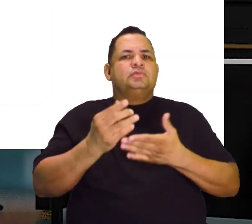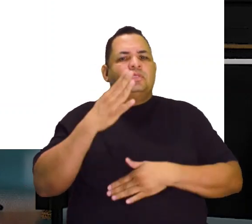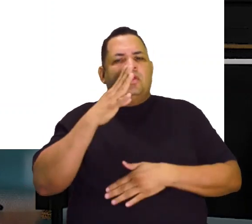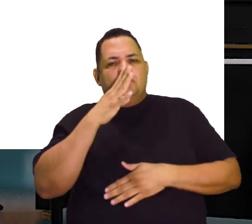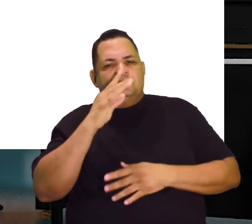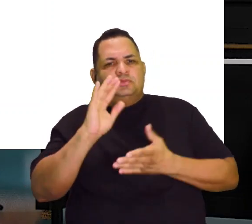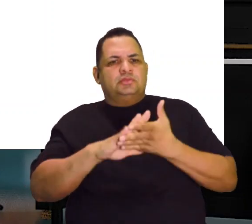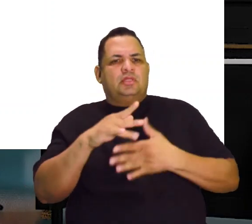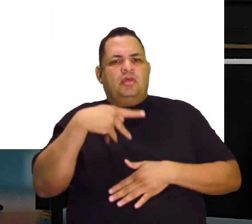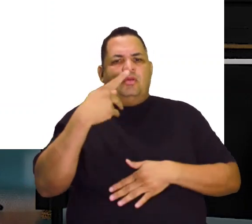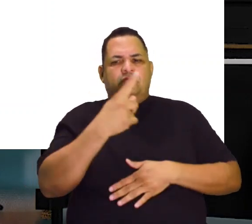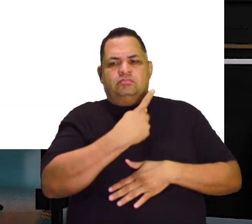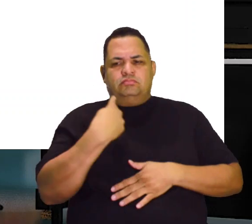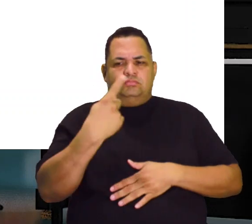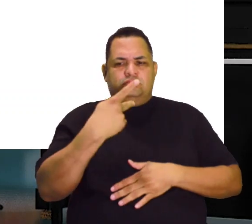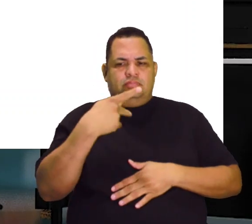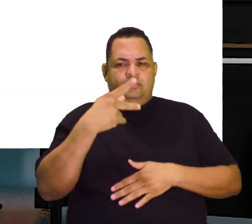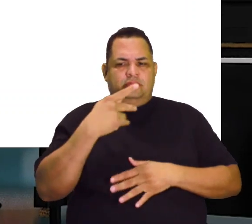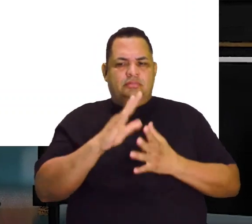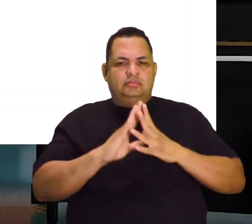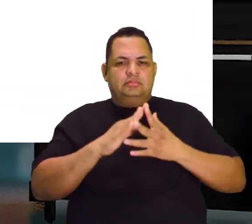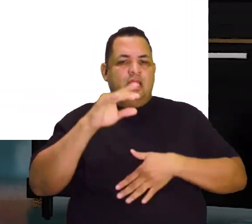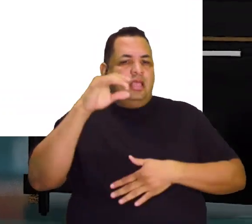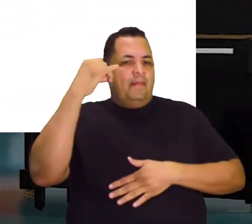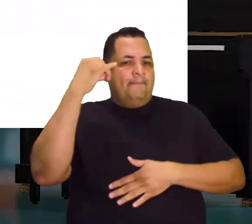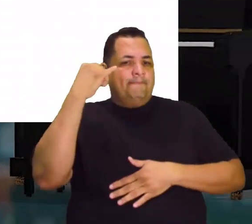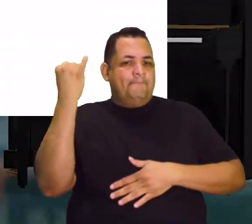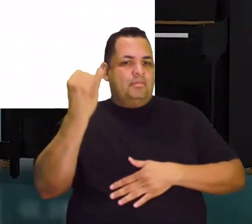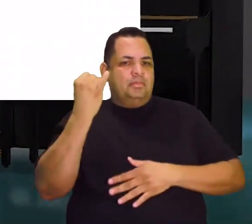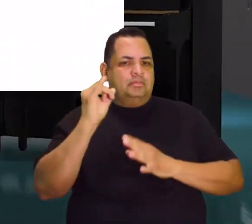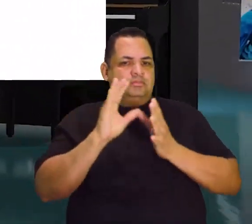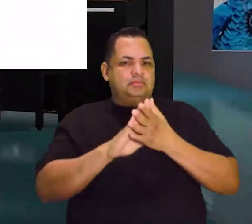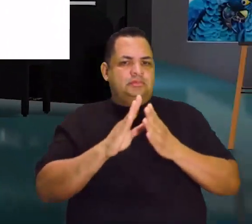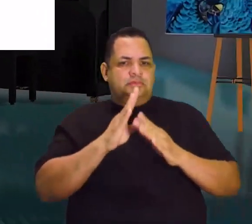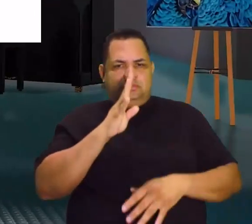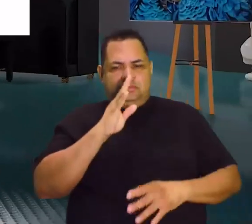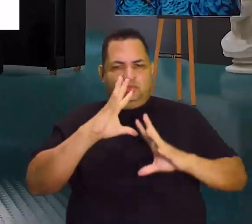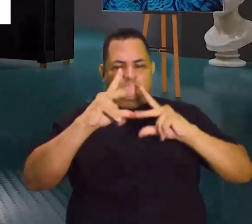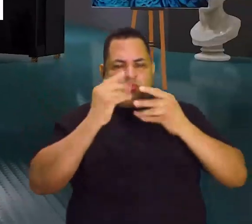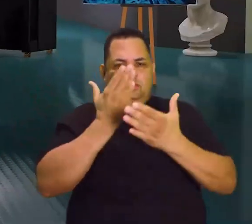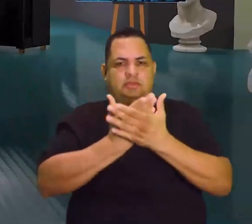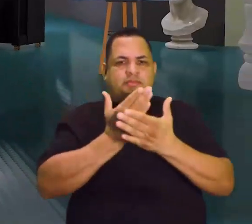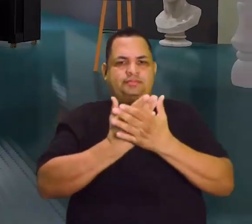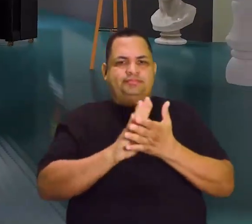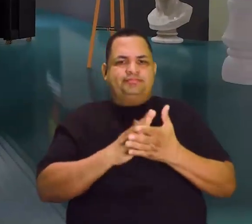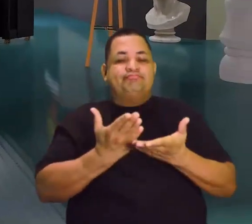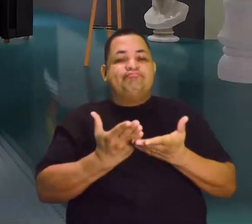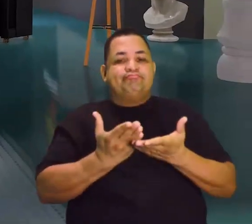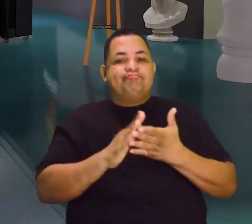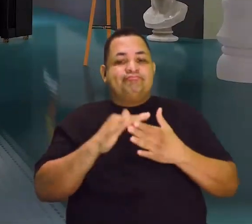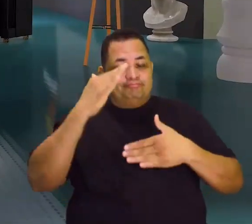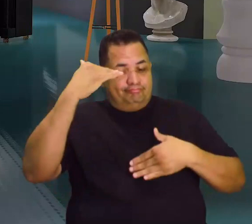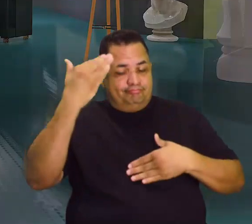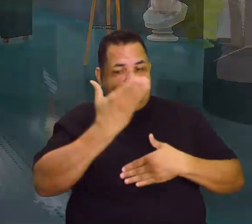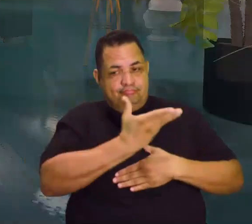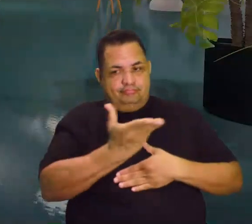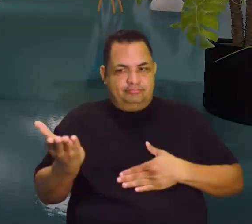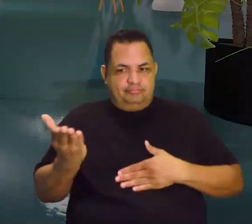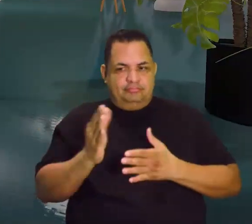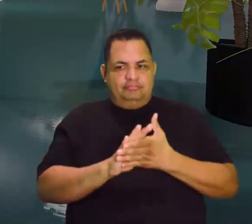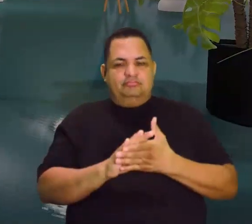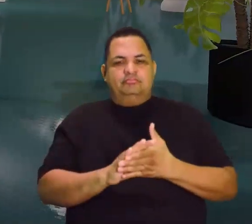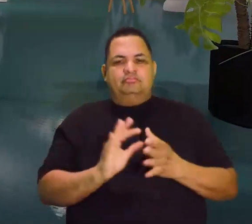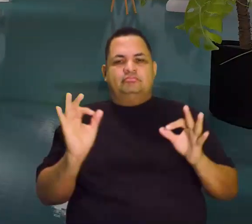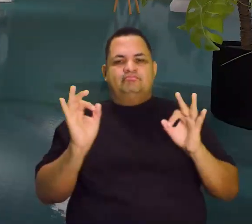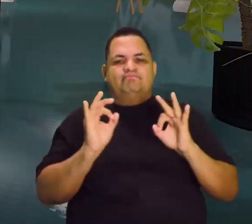que nós comentamos. Por isso que é importante vocês assistirem todas as aulas, certo? Então, eu desejo sucesso para vocês e tenham